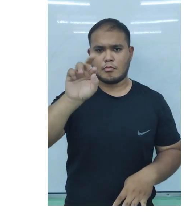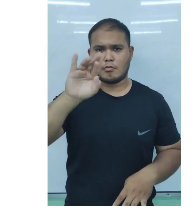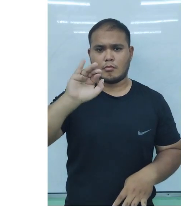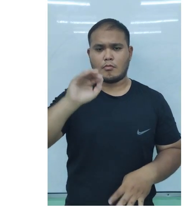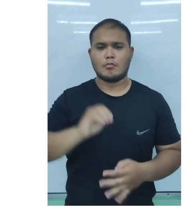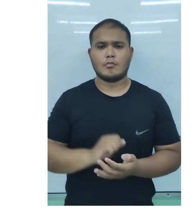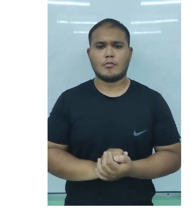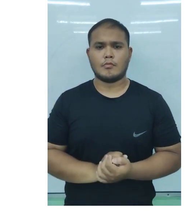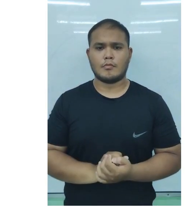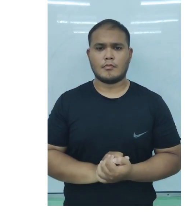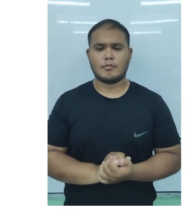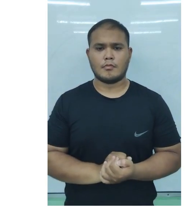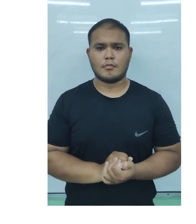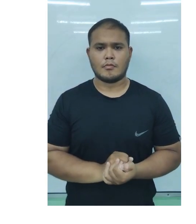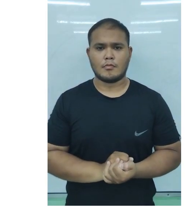iúnio.